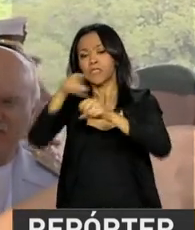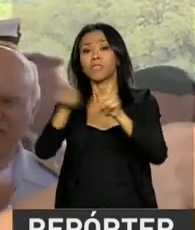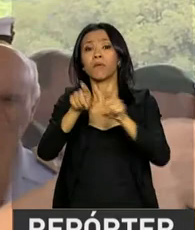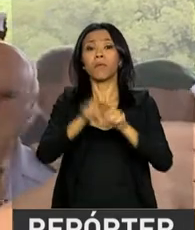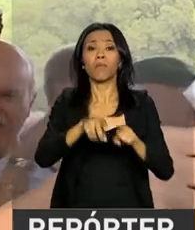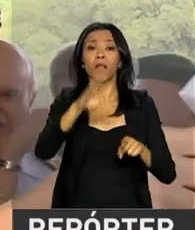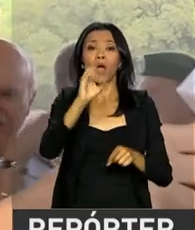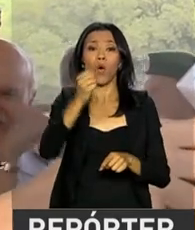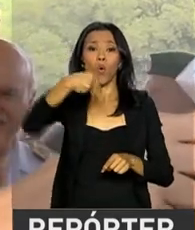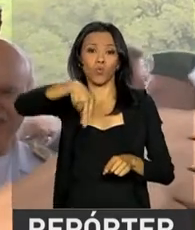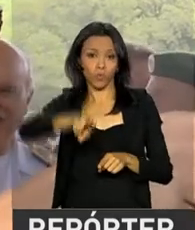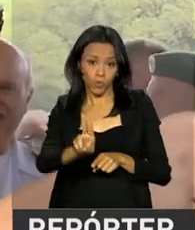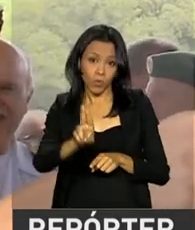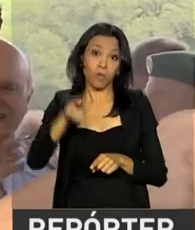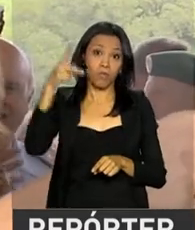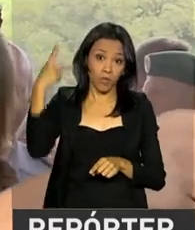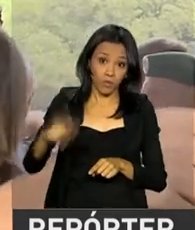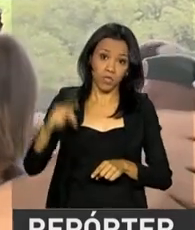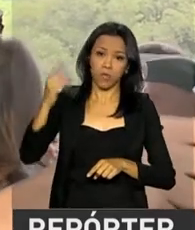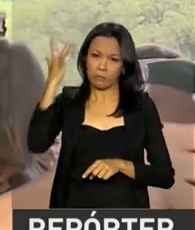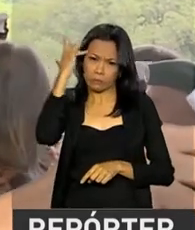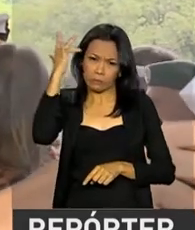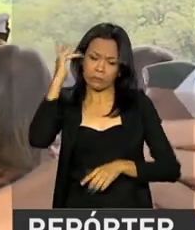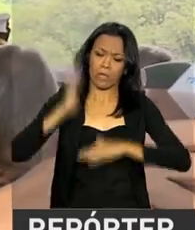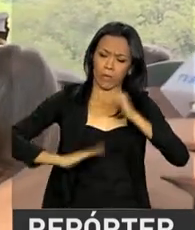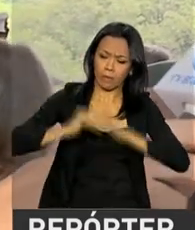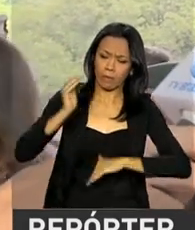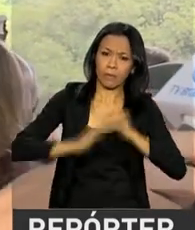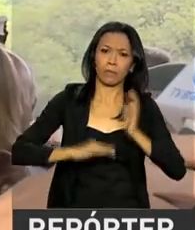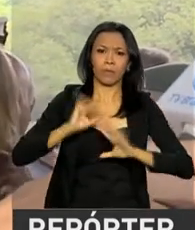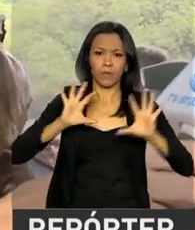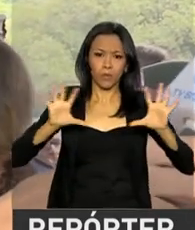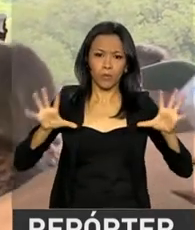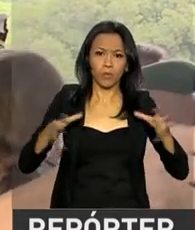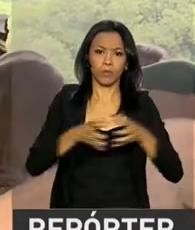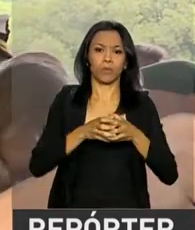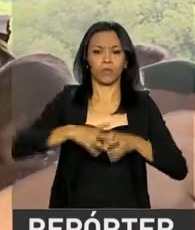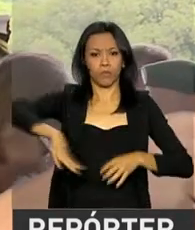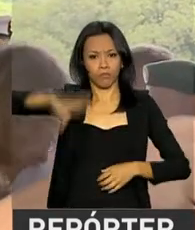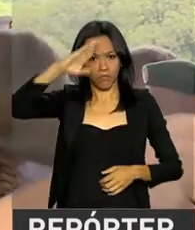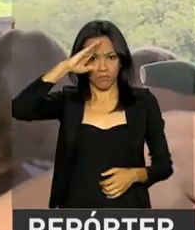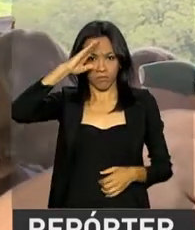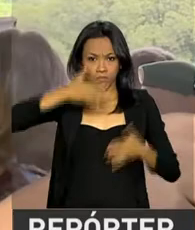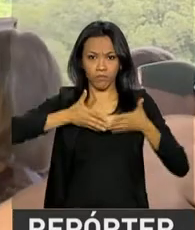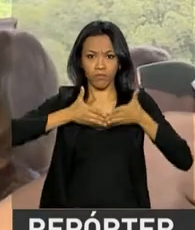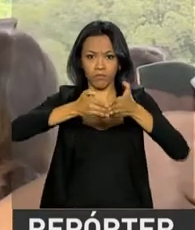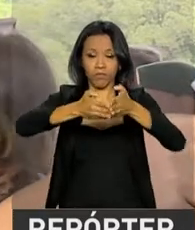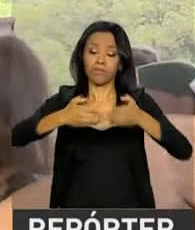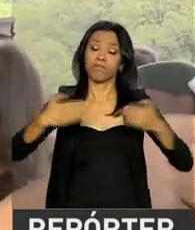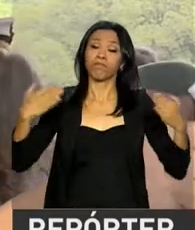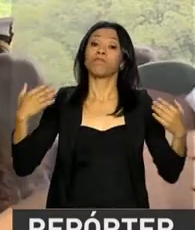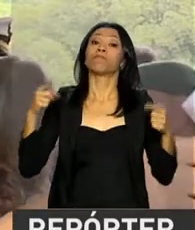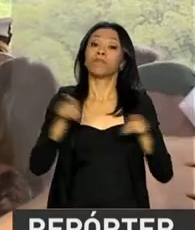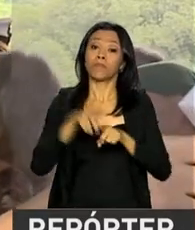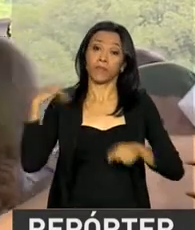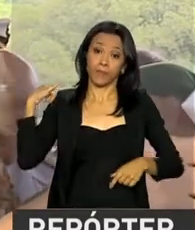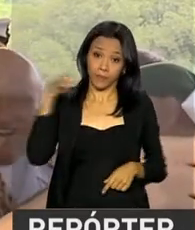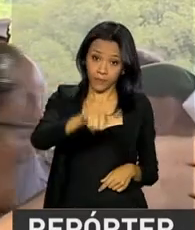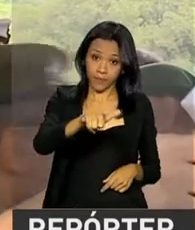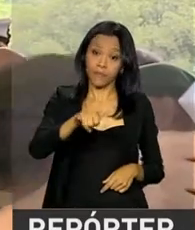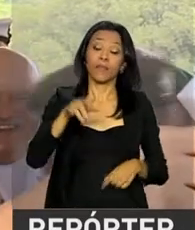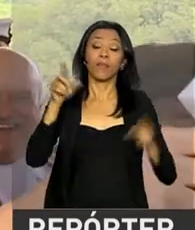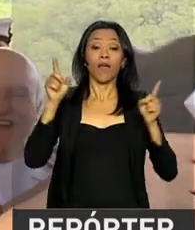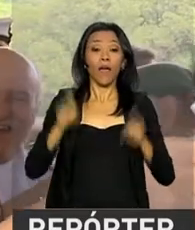compromisso pelo profissionalismo pela competência das nossas forças armadas e também projeta o brasil como provedor